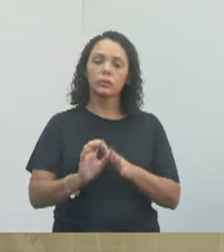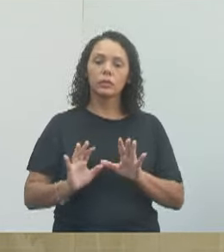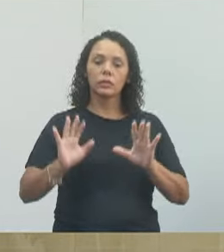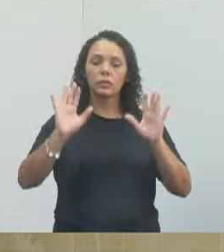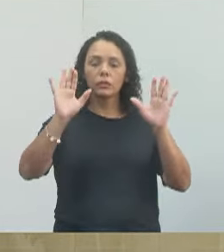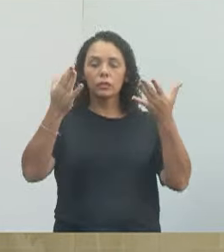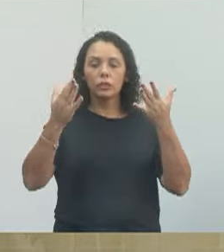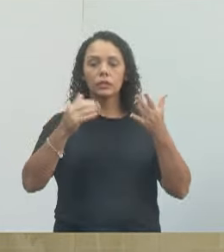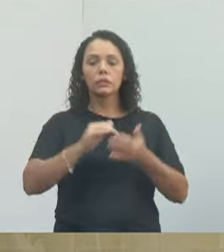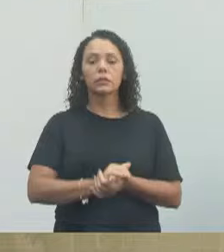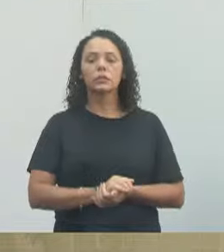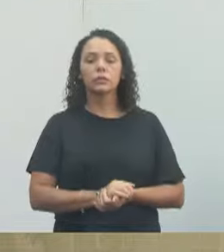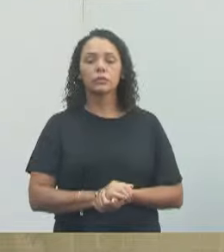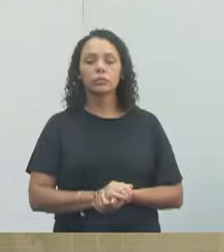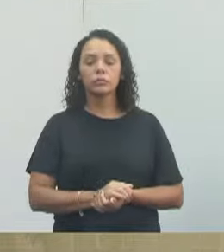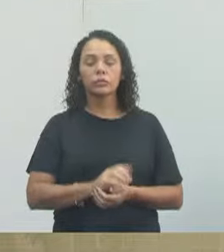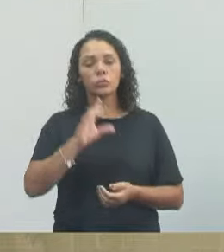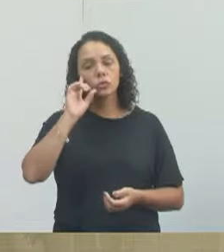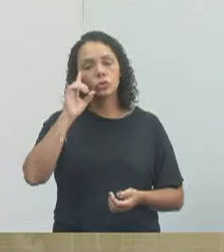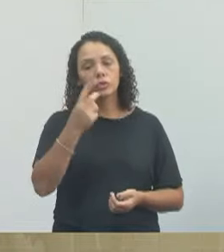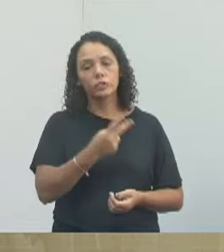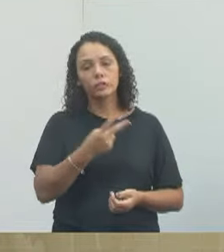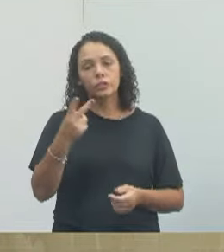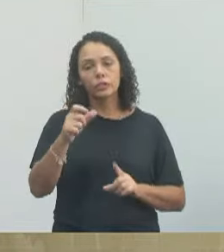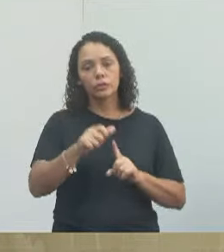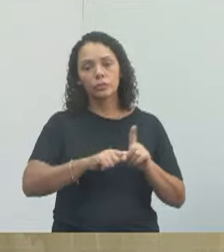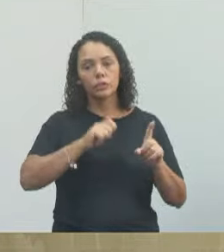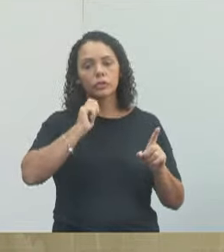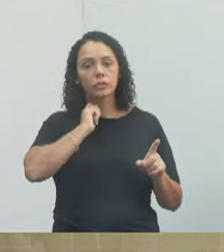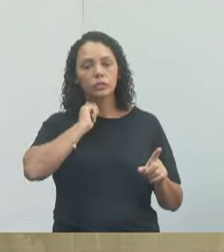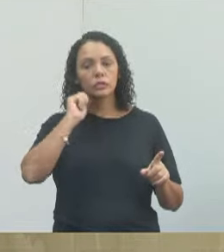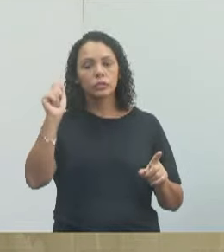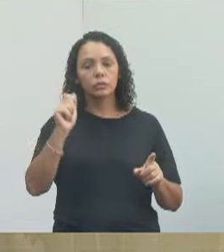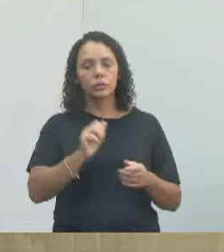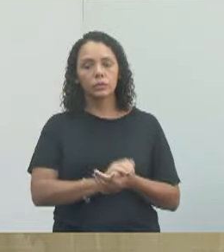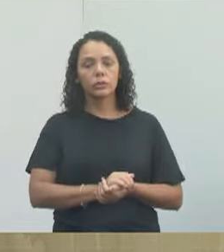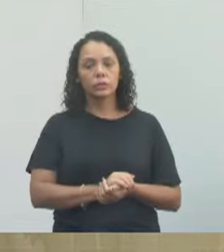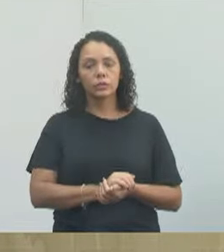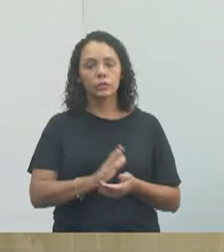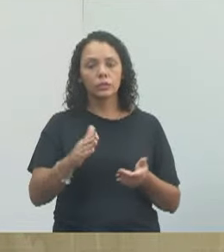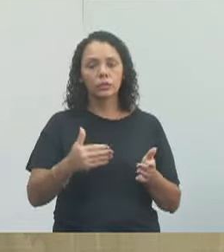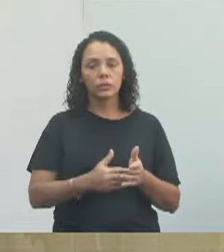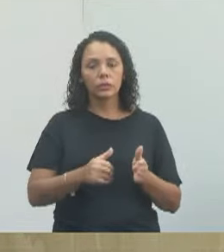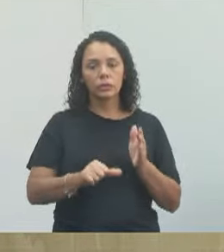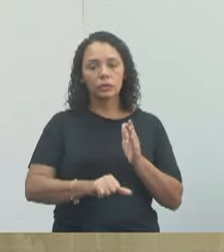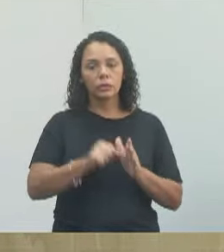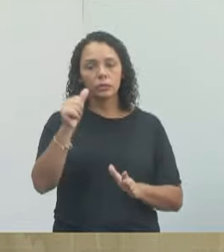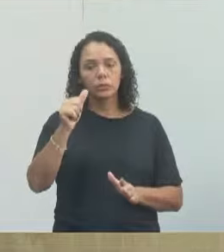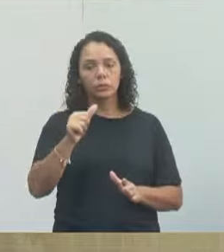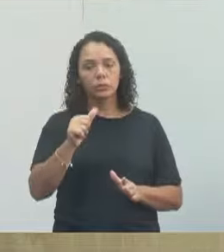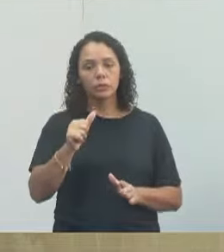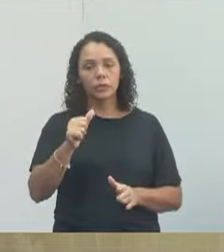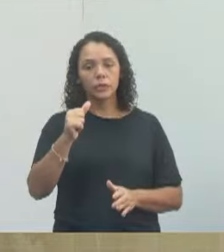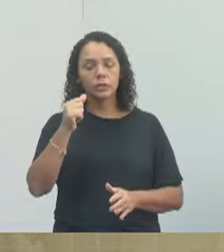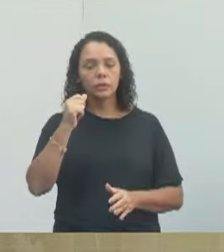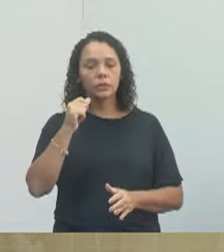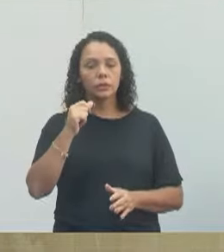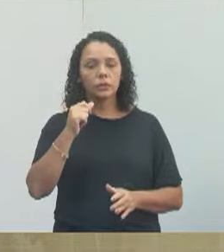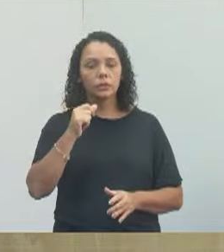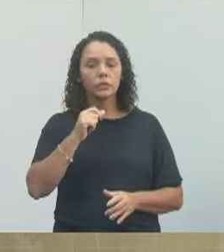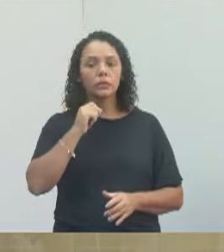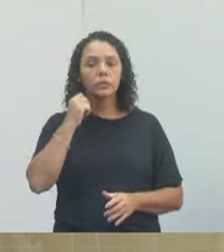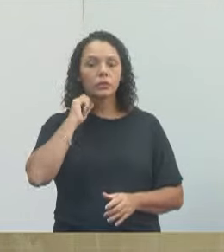realizada entre os dias 22 de abril e 1eo de Maio corrente no conjunto 1eo de Maio autoria Valmir do Parque